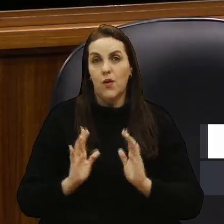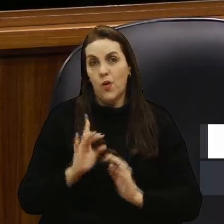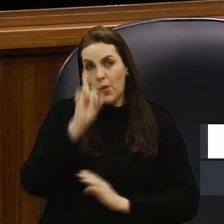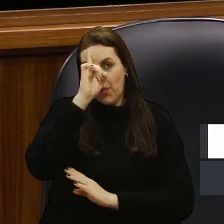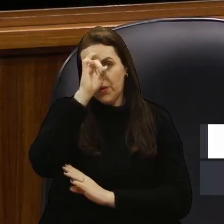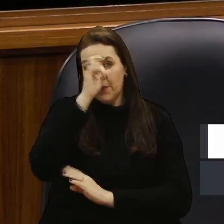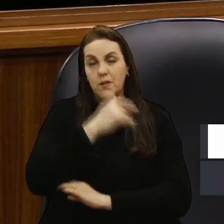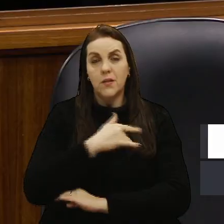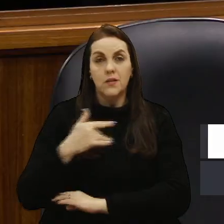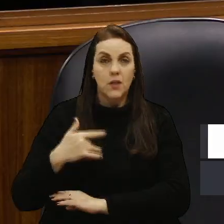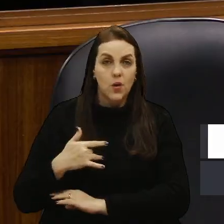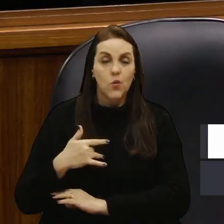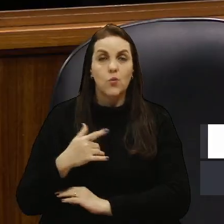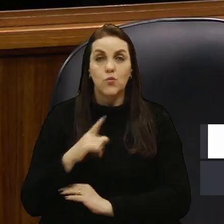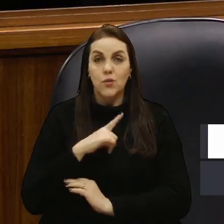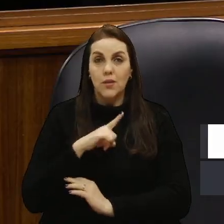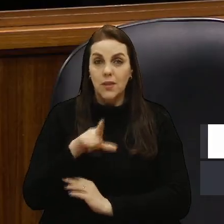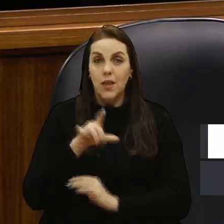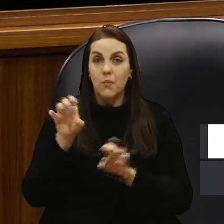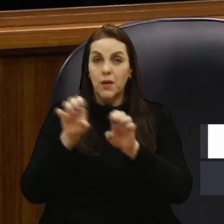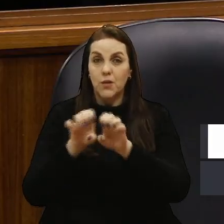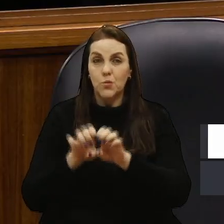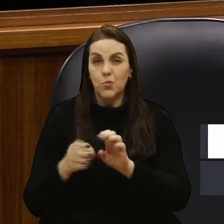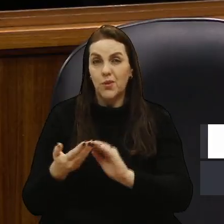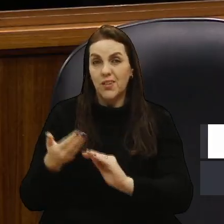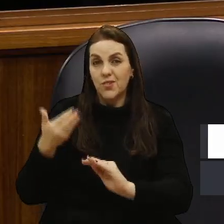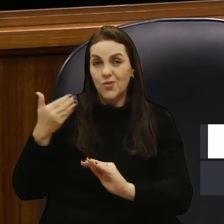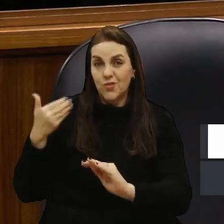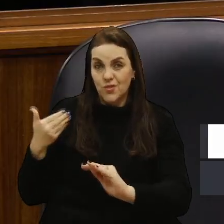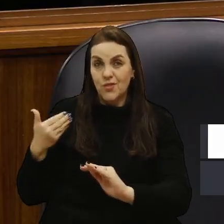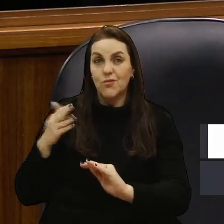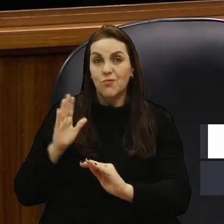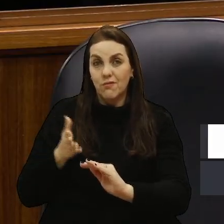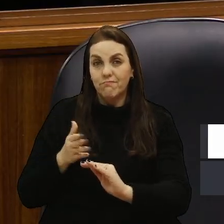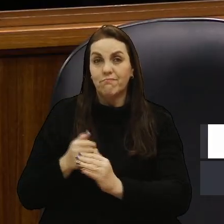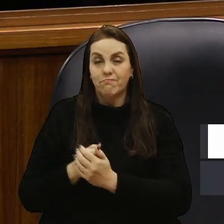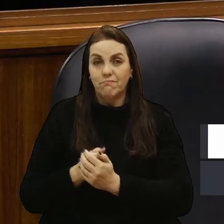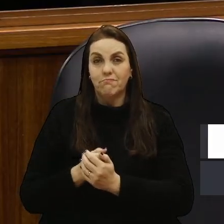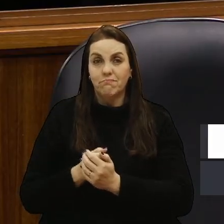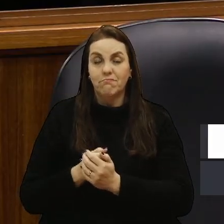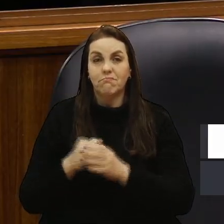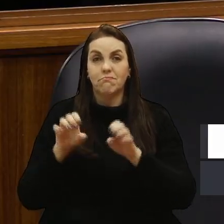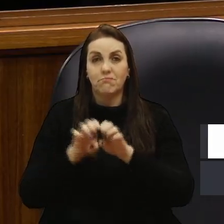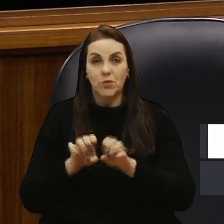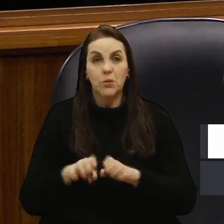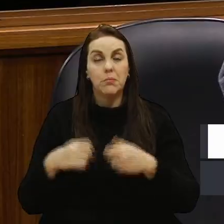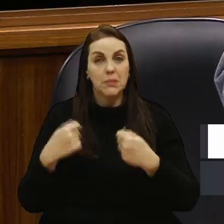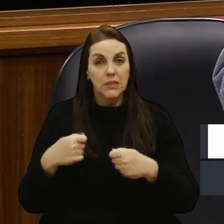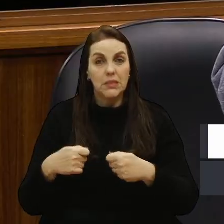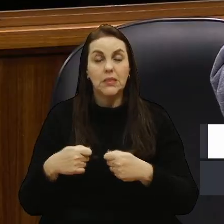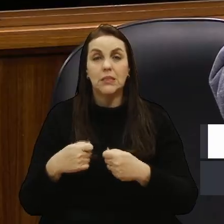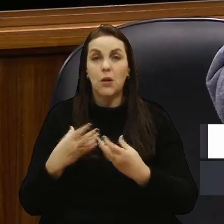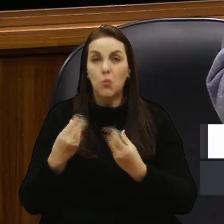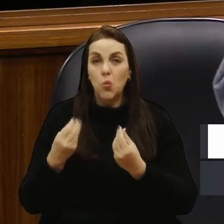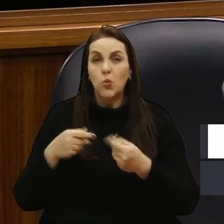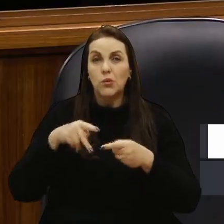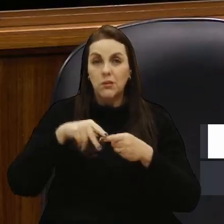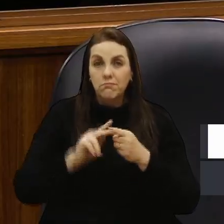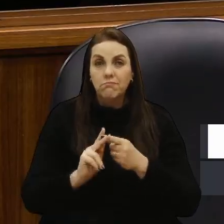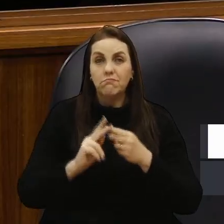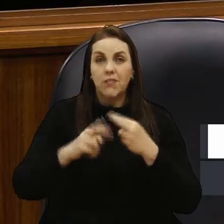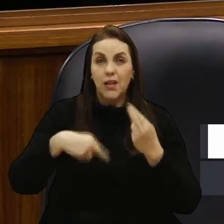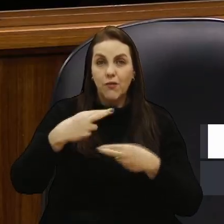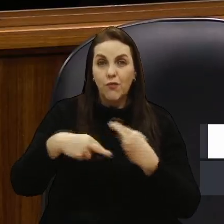Saúde, que conta com uma estrutura antiga, com uma estrutura que precisa de muitos reparos, que